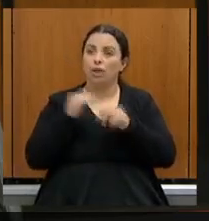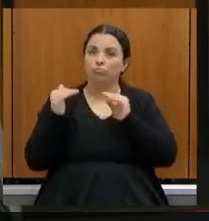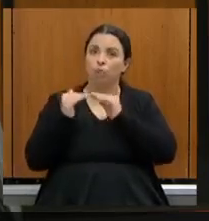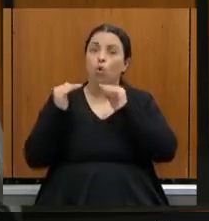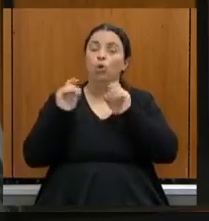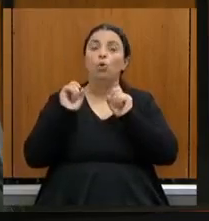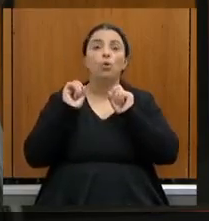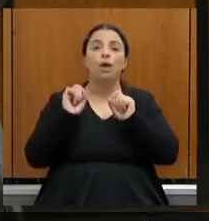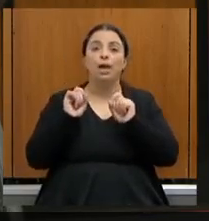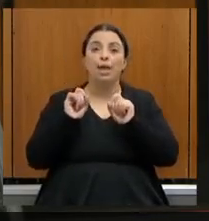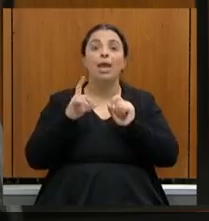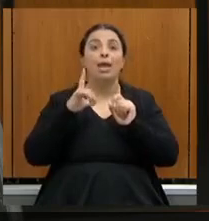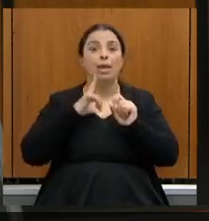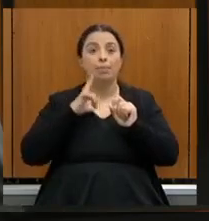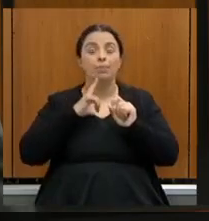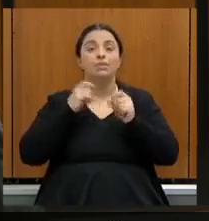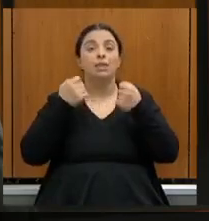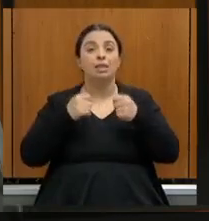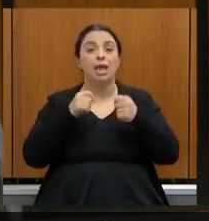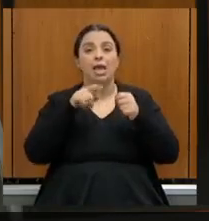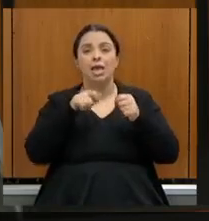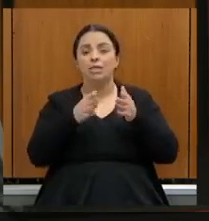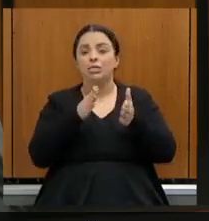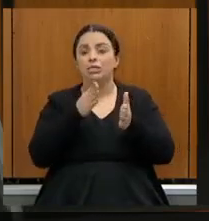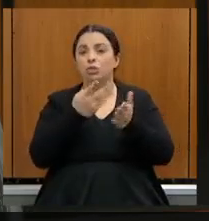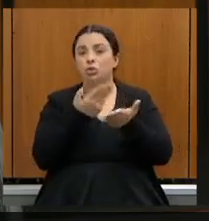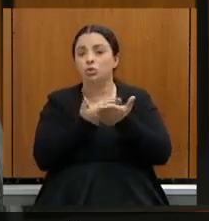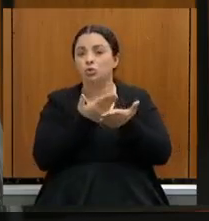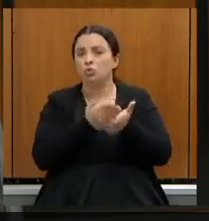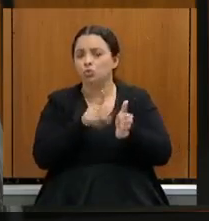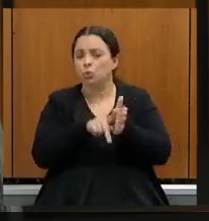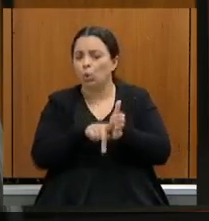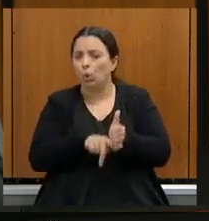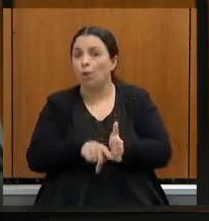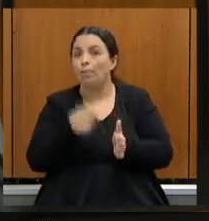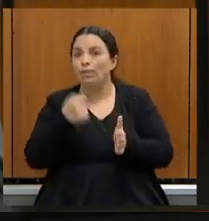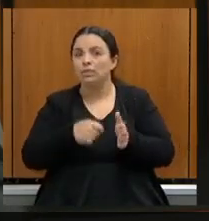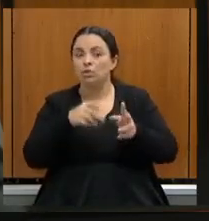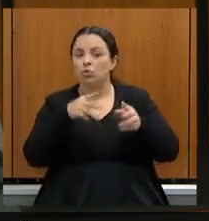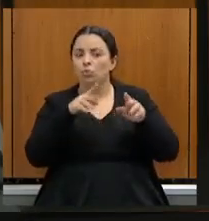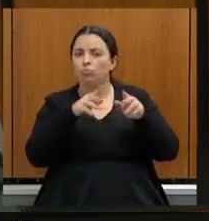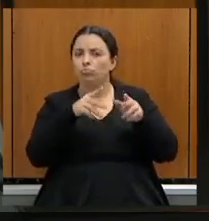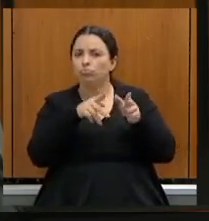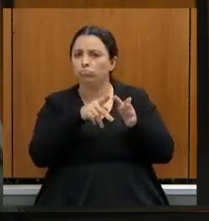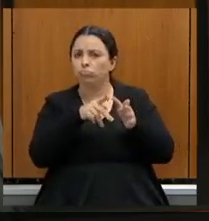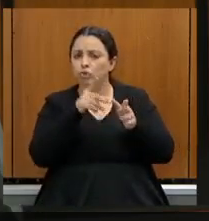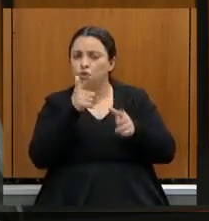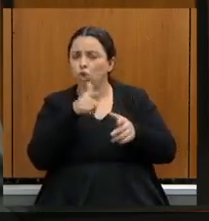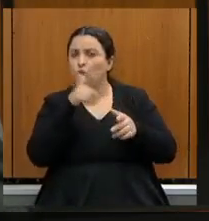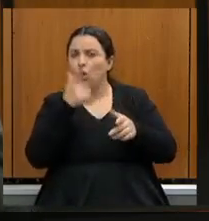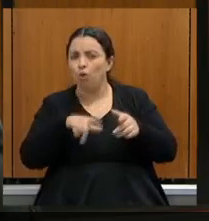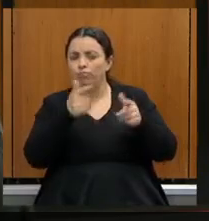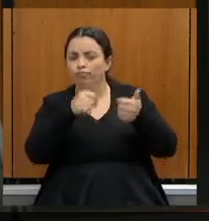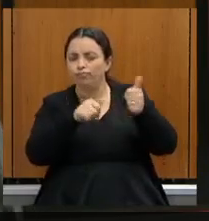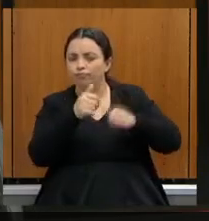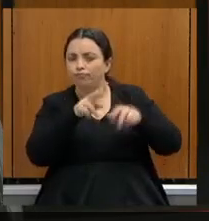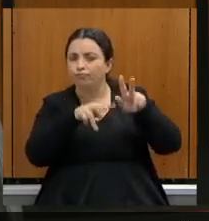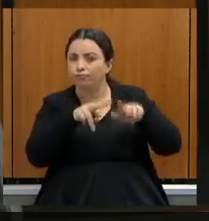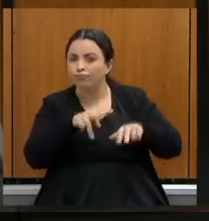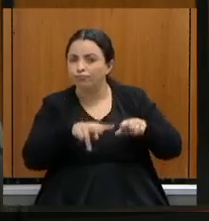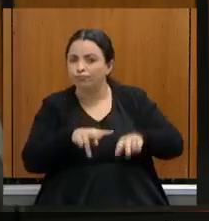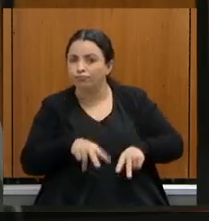desse estudo, à luz, dessa, dessa autorização que houve, à luz, de